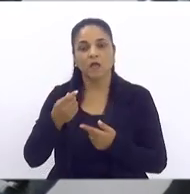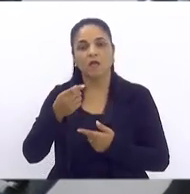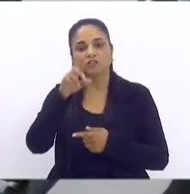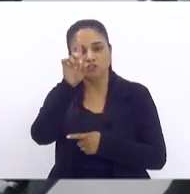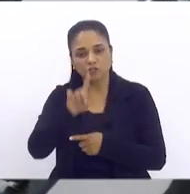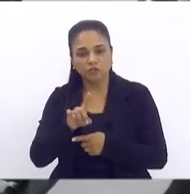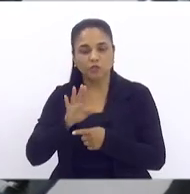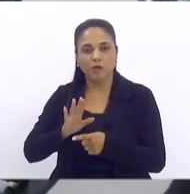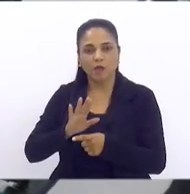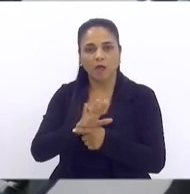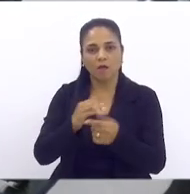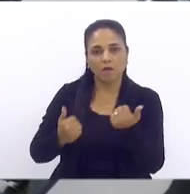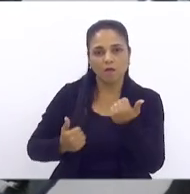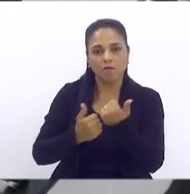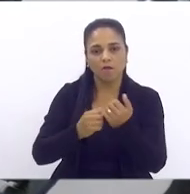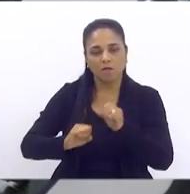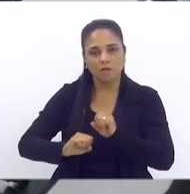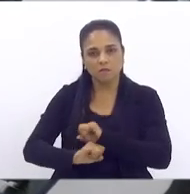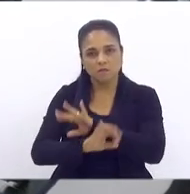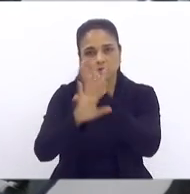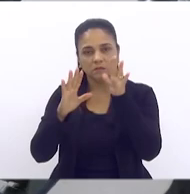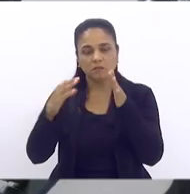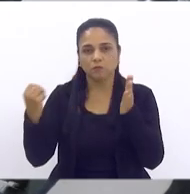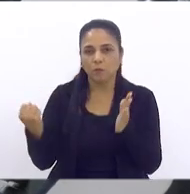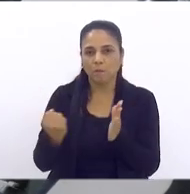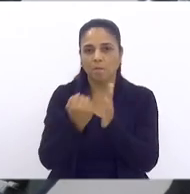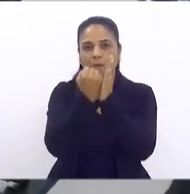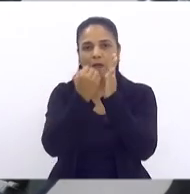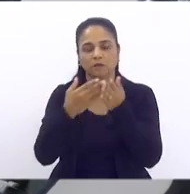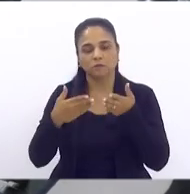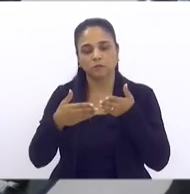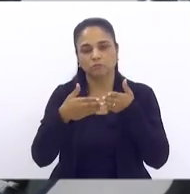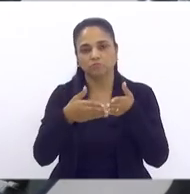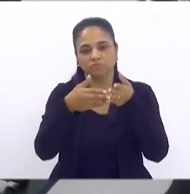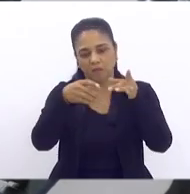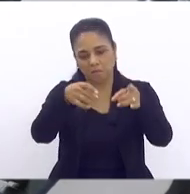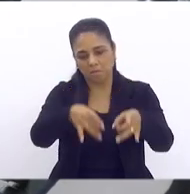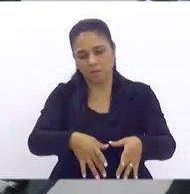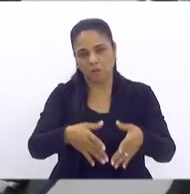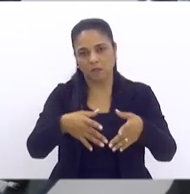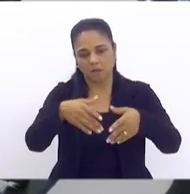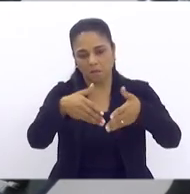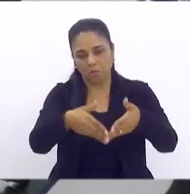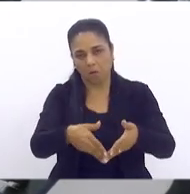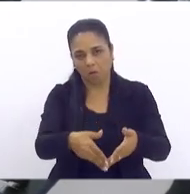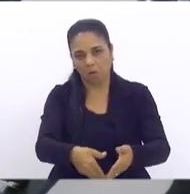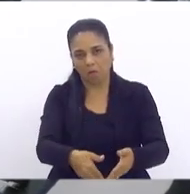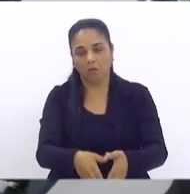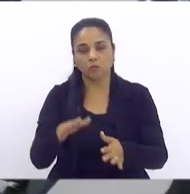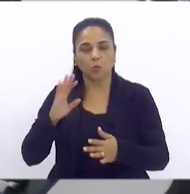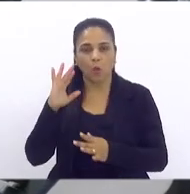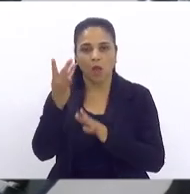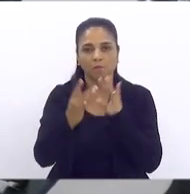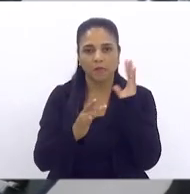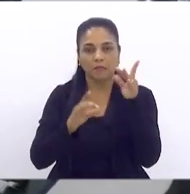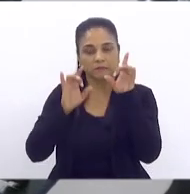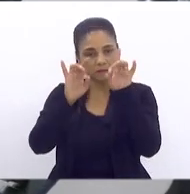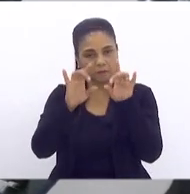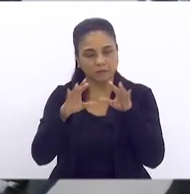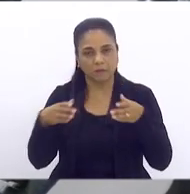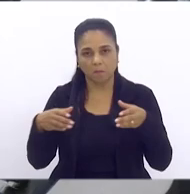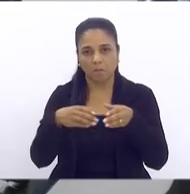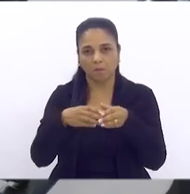no sentido de nos esclarecer sobre o impacto que as embarcações abandonadas podem causar no meio ambiente, em especial a Baía de Guanabara?